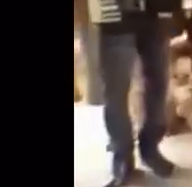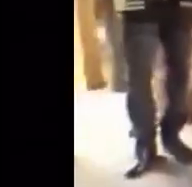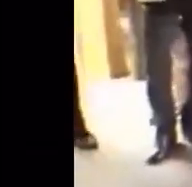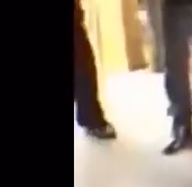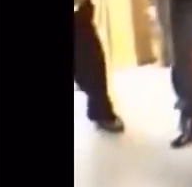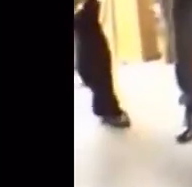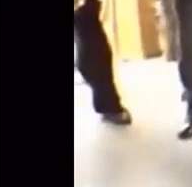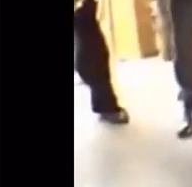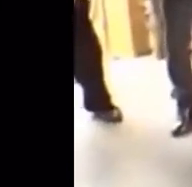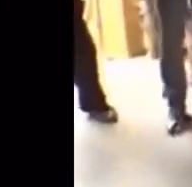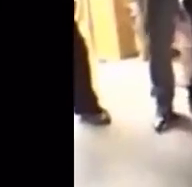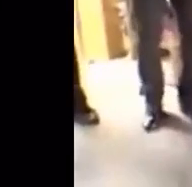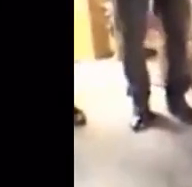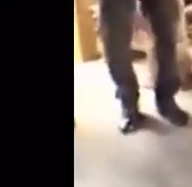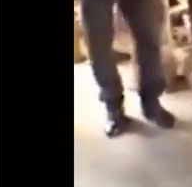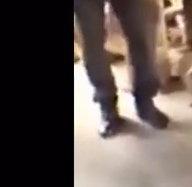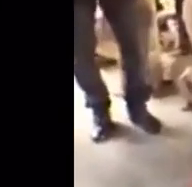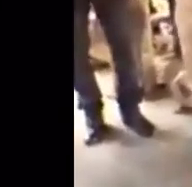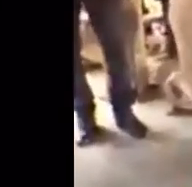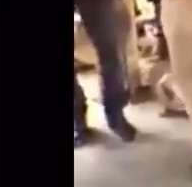coisa boa, eita feijoada.